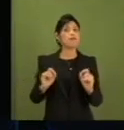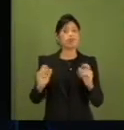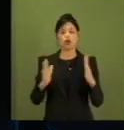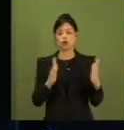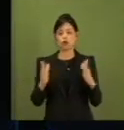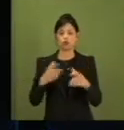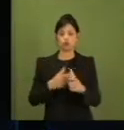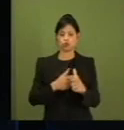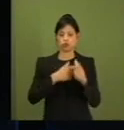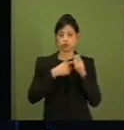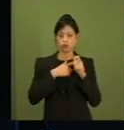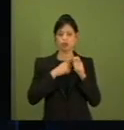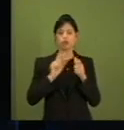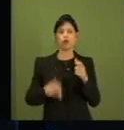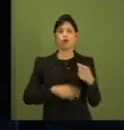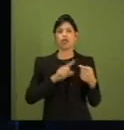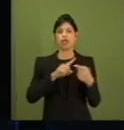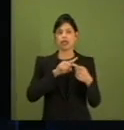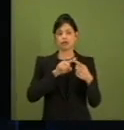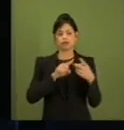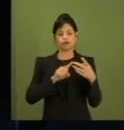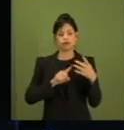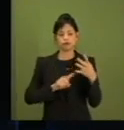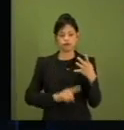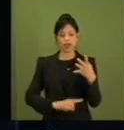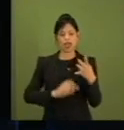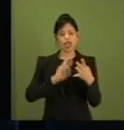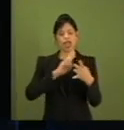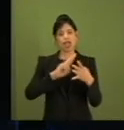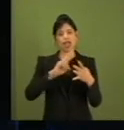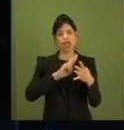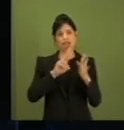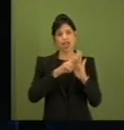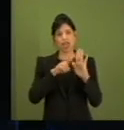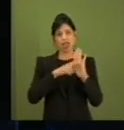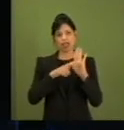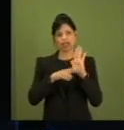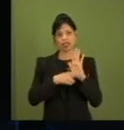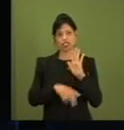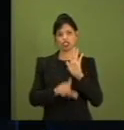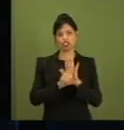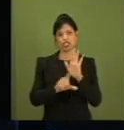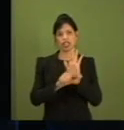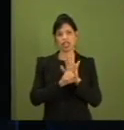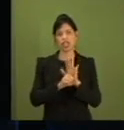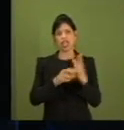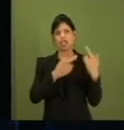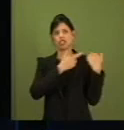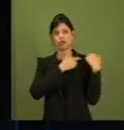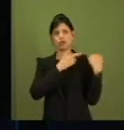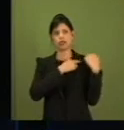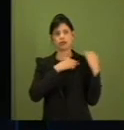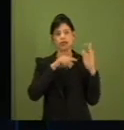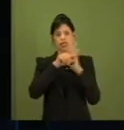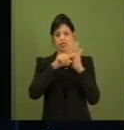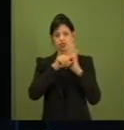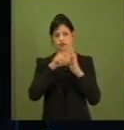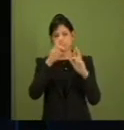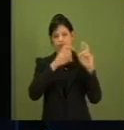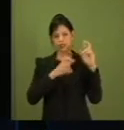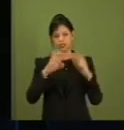suspensas as seguintes regras de lei de responsabilidade fiscal: limite e condições para operação de